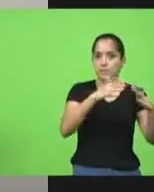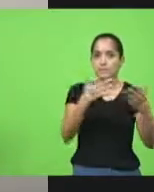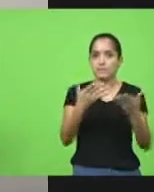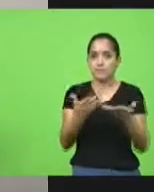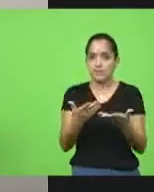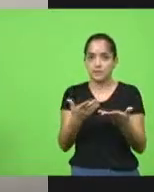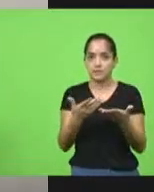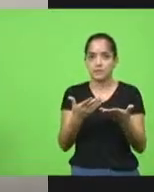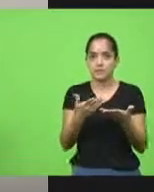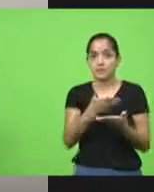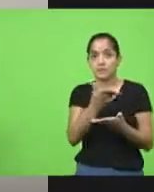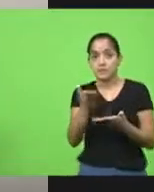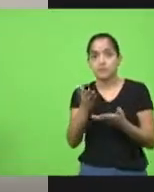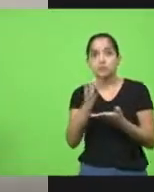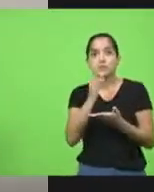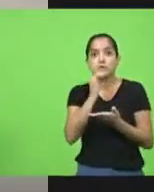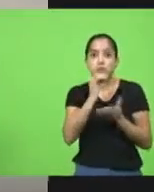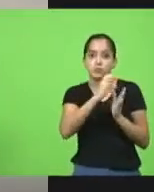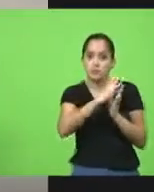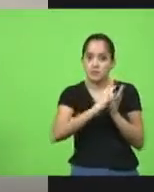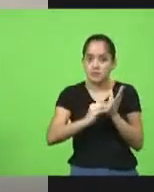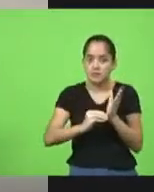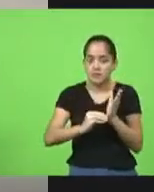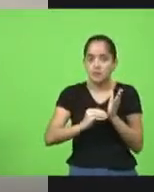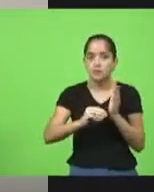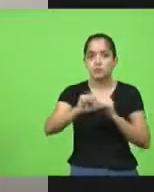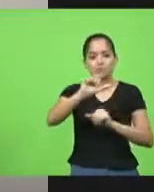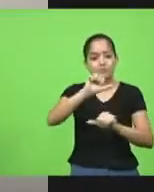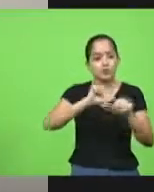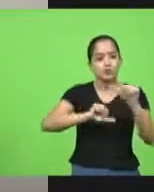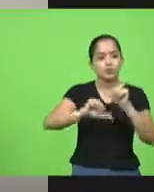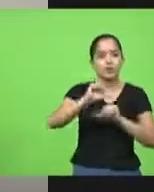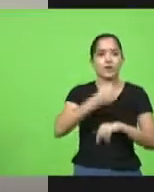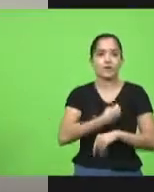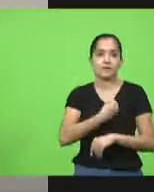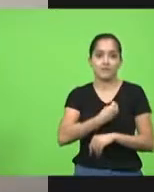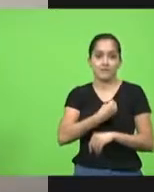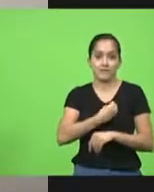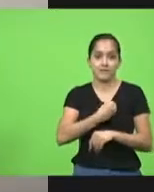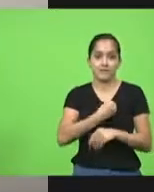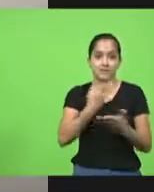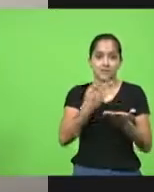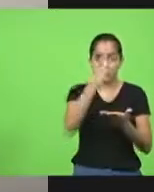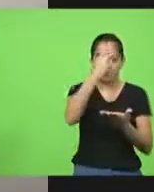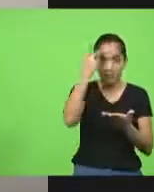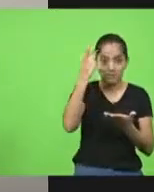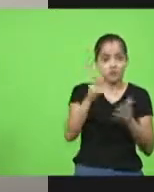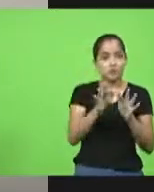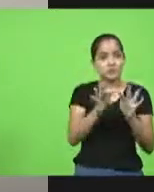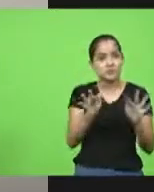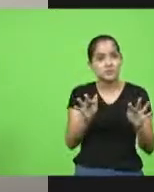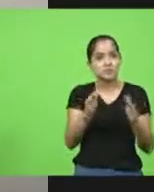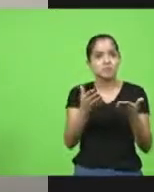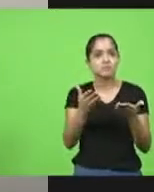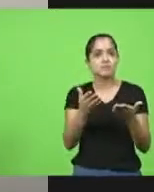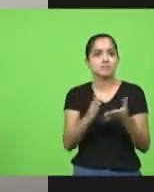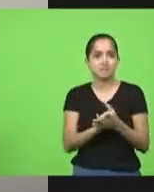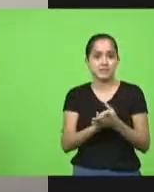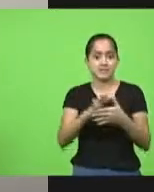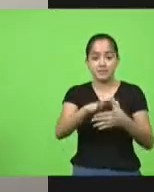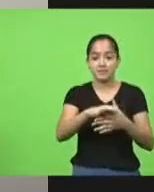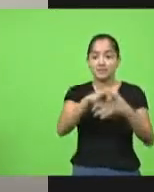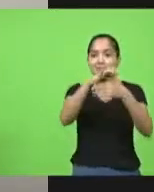assim seus exemplos transformaram a vida de pessoas simples em